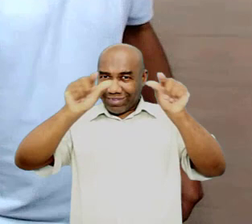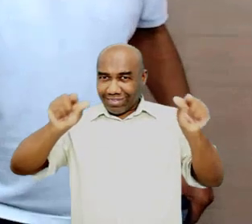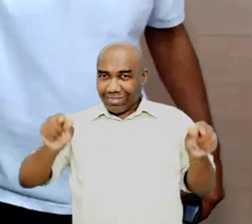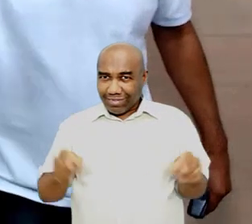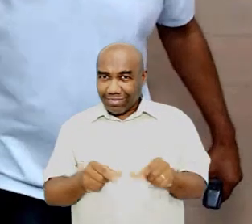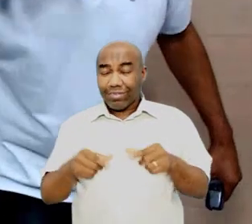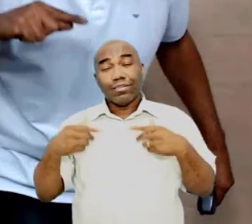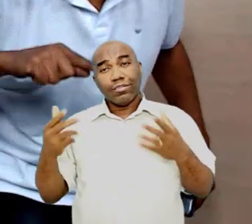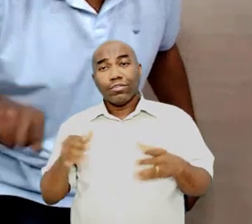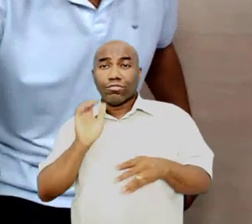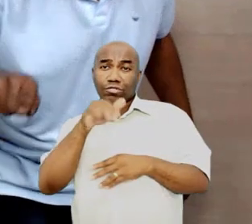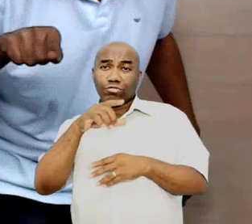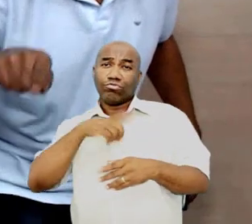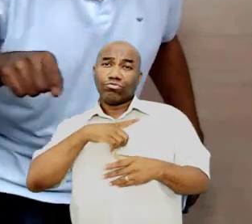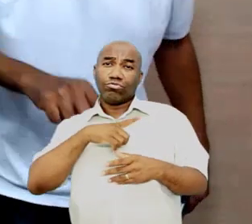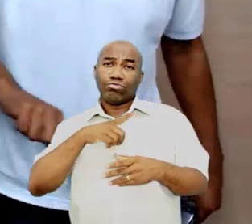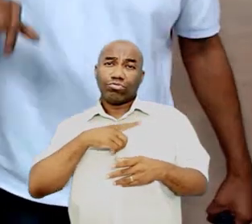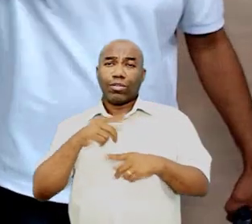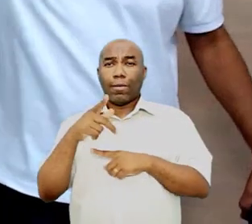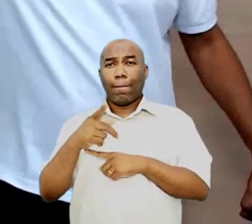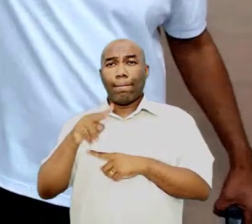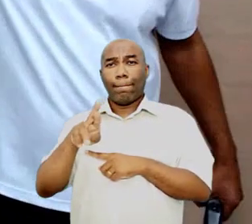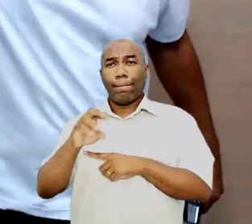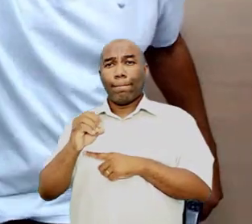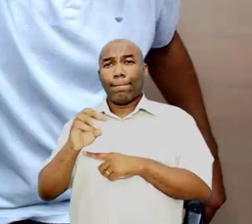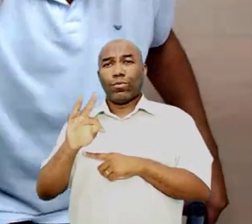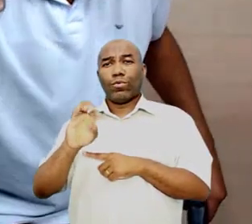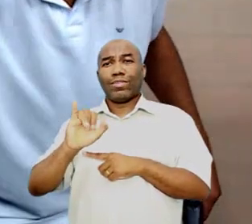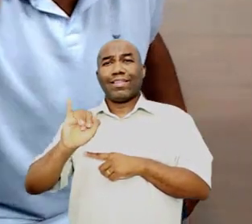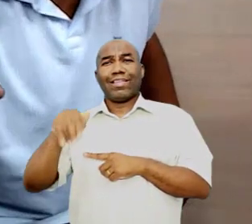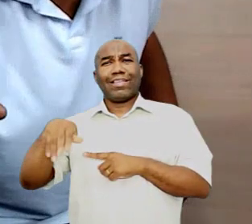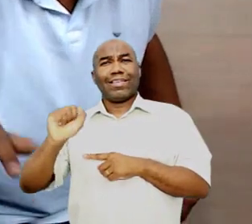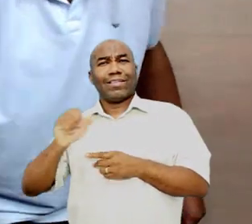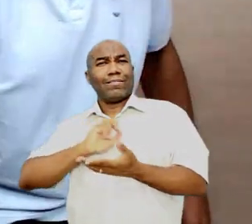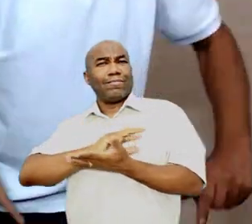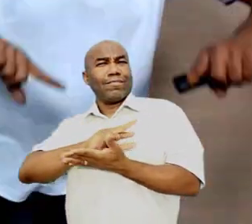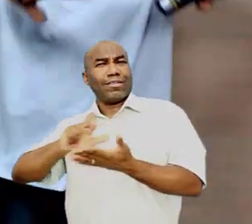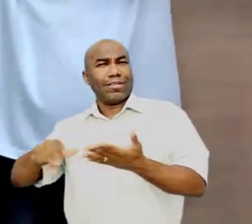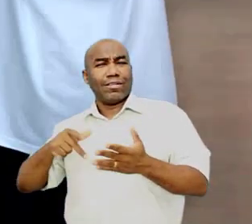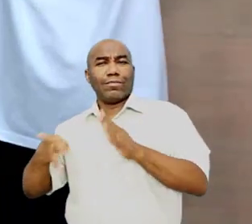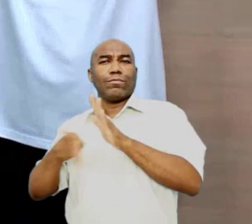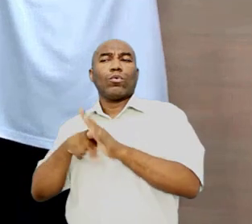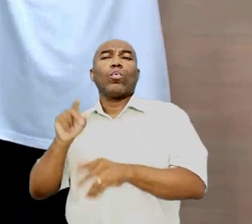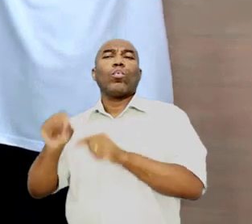Hemaglutinina é uma proteína não estrutural produzida pelo próprio vírus.